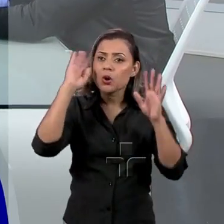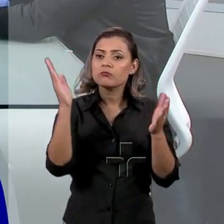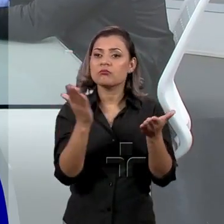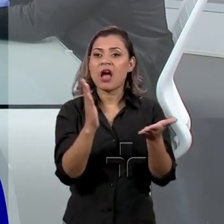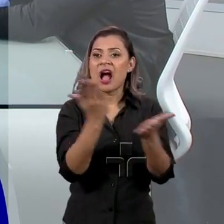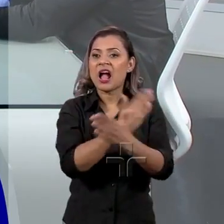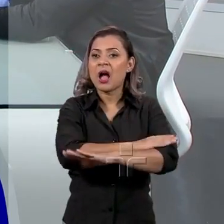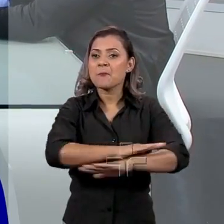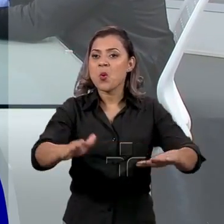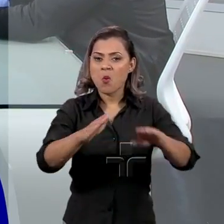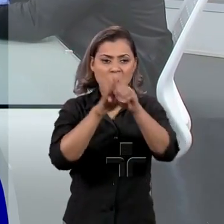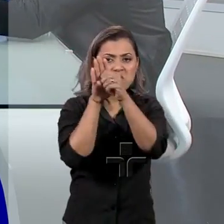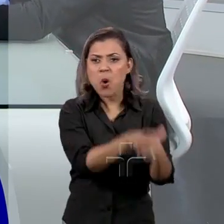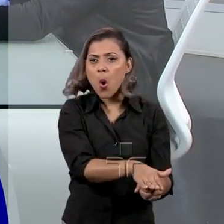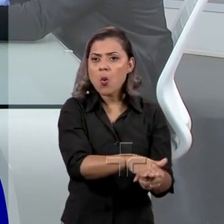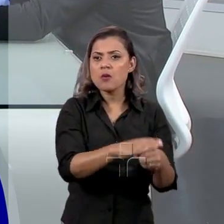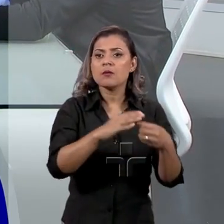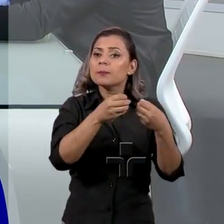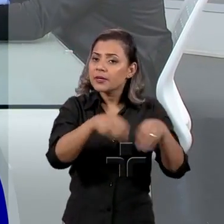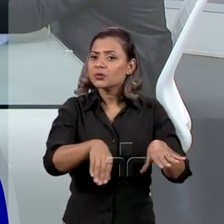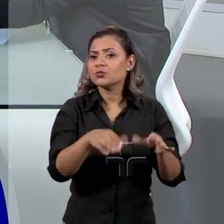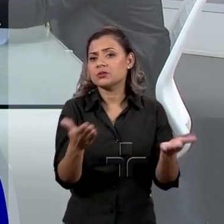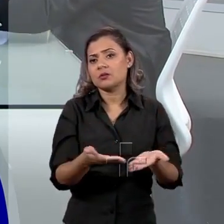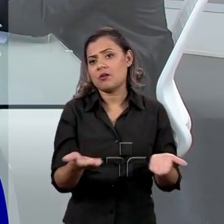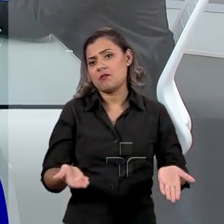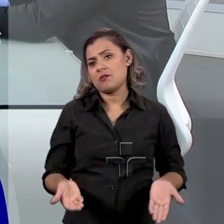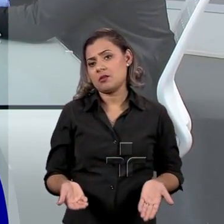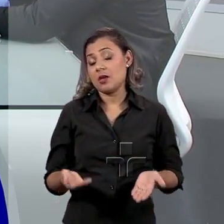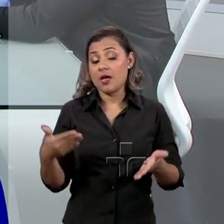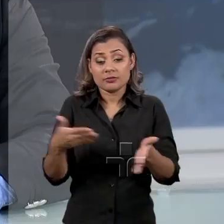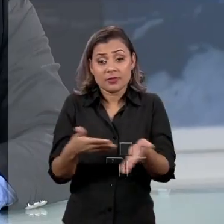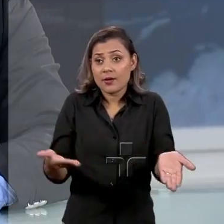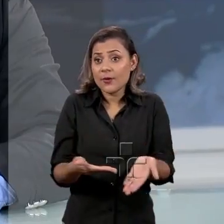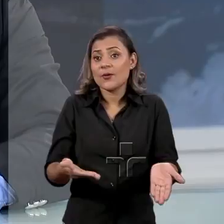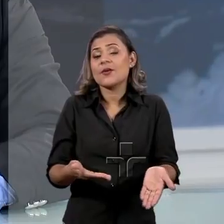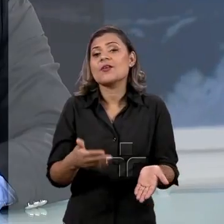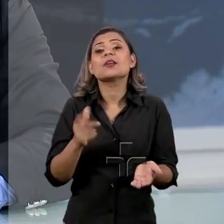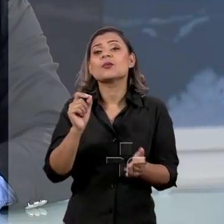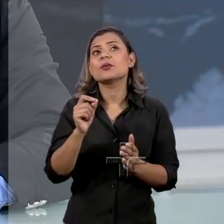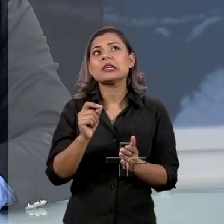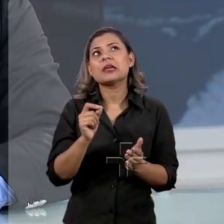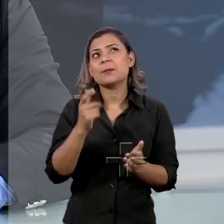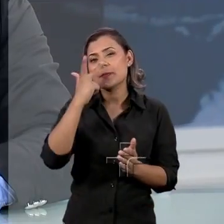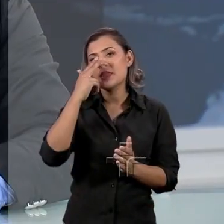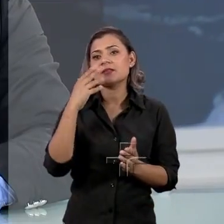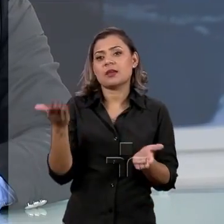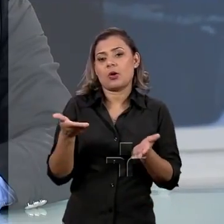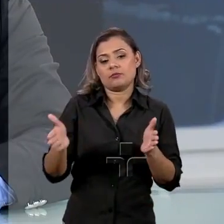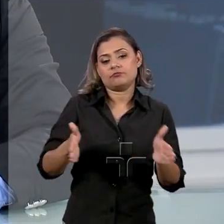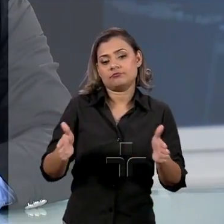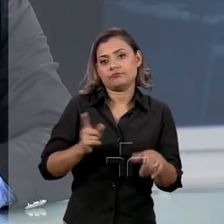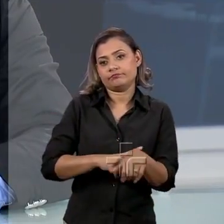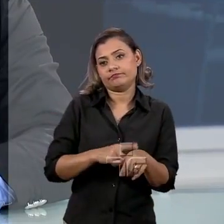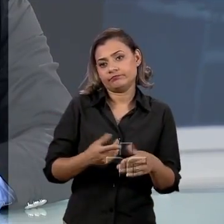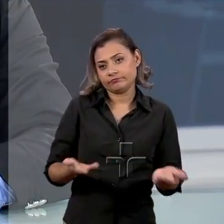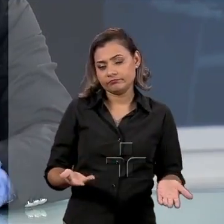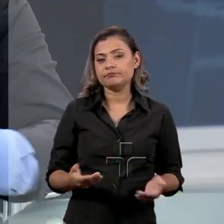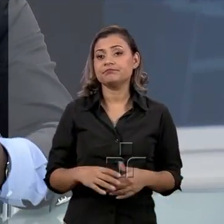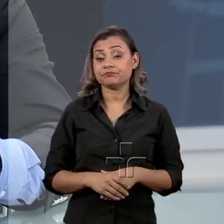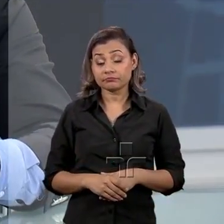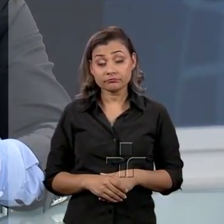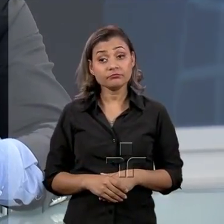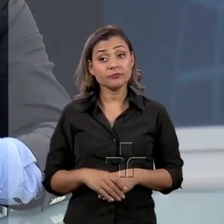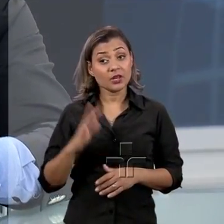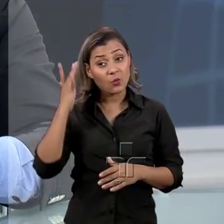e que trouxe prejuízos terríveis e só acabou agora, né? Logo aí no começo do novo tempo. Então, eu acho que